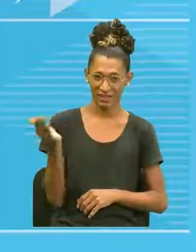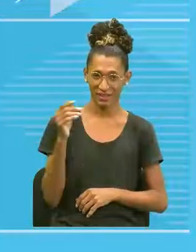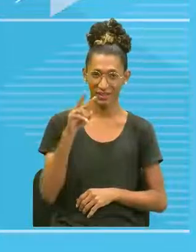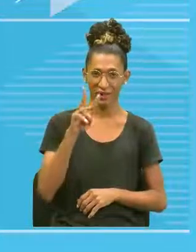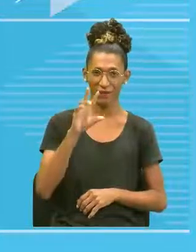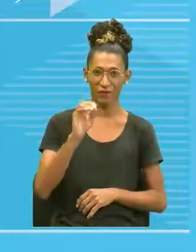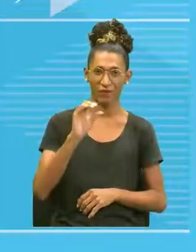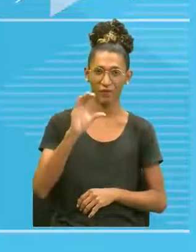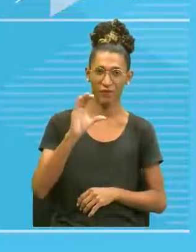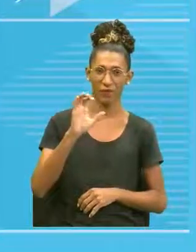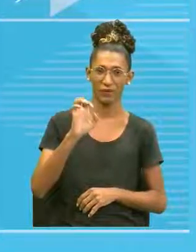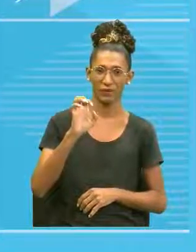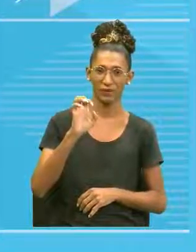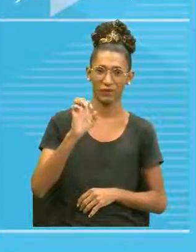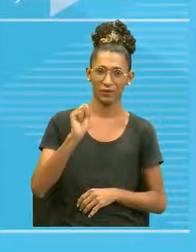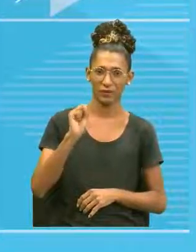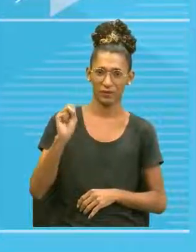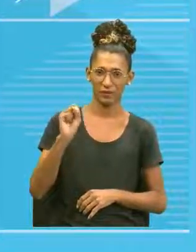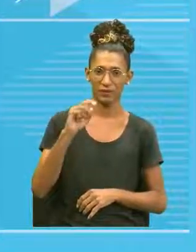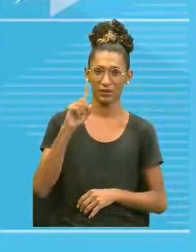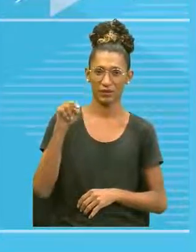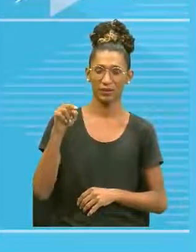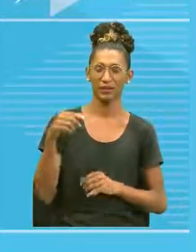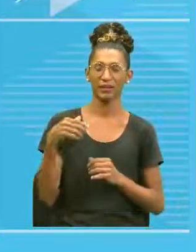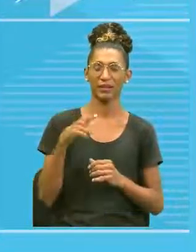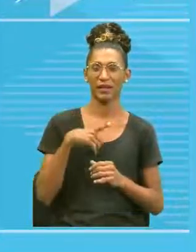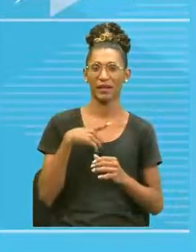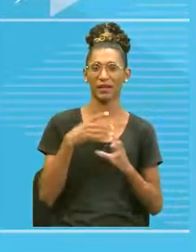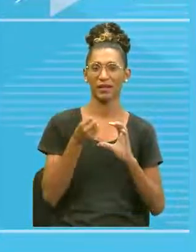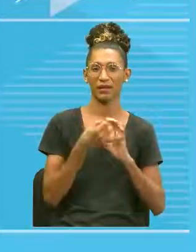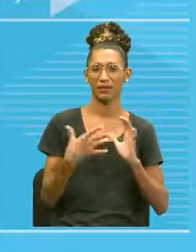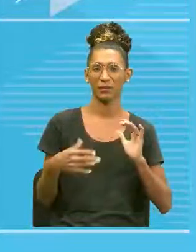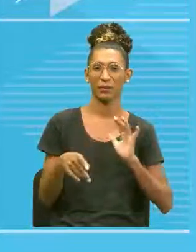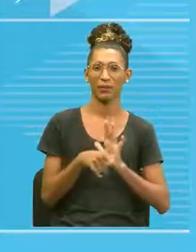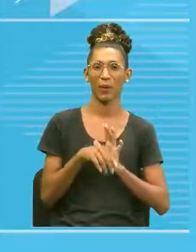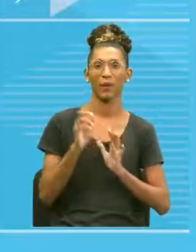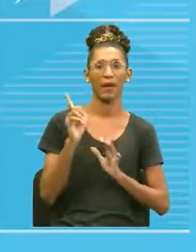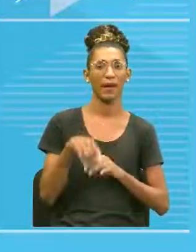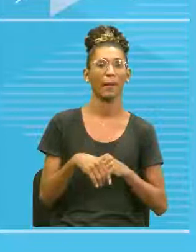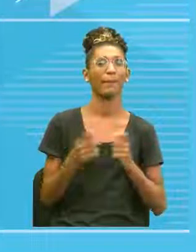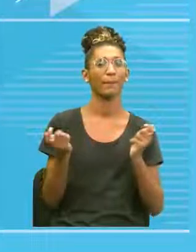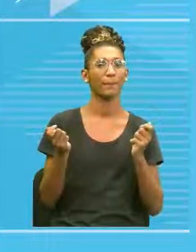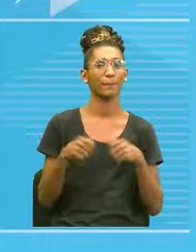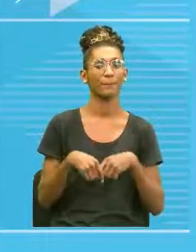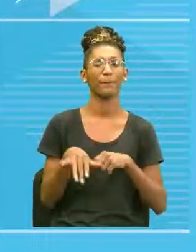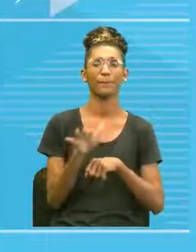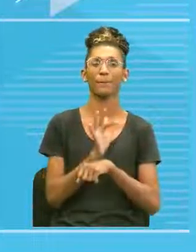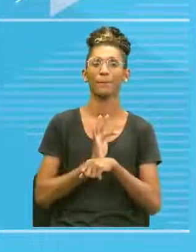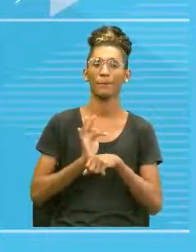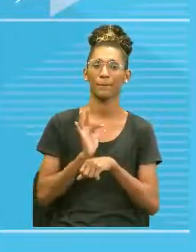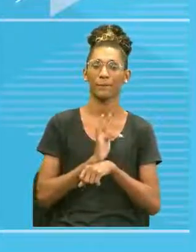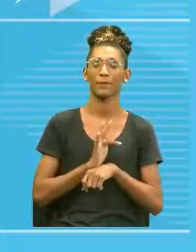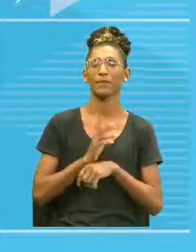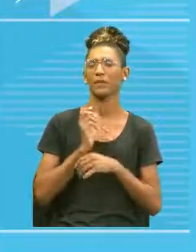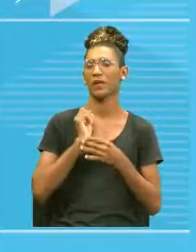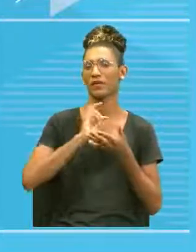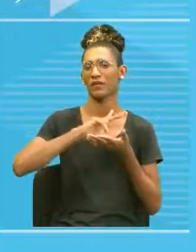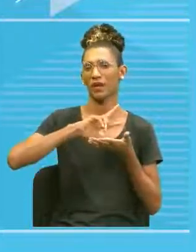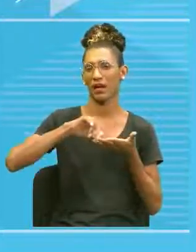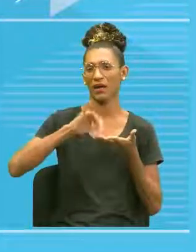que gramaticalmente tem essa característica é para ser tratamento formal para mais de uma pessoa